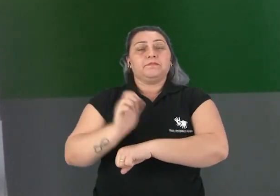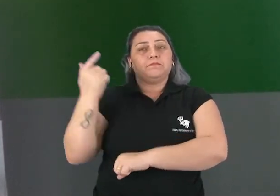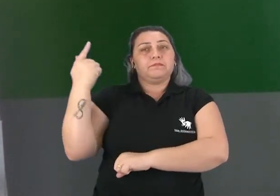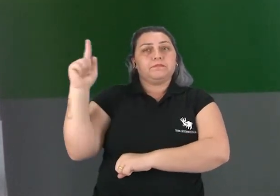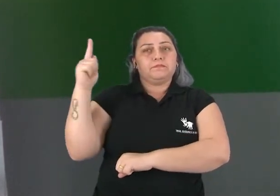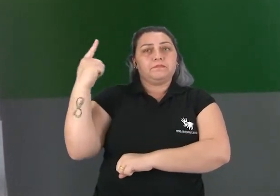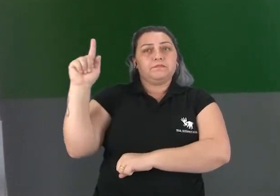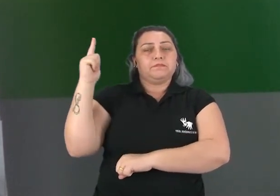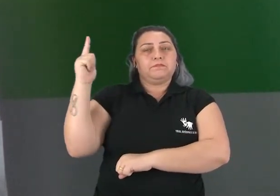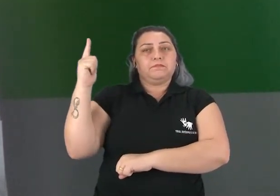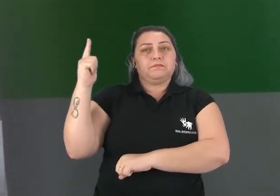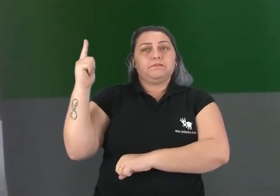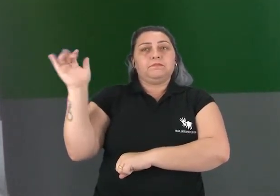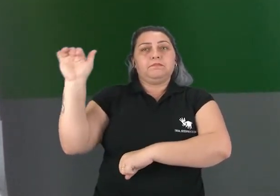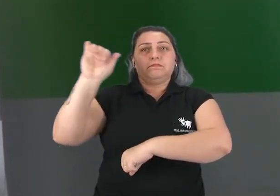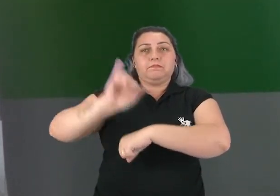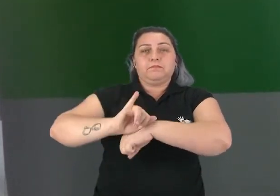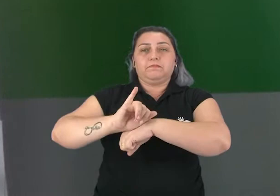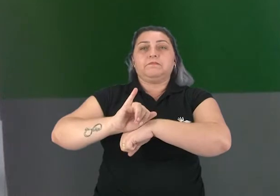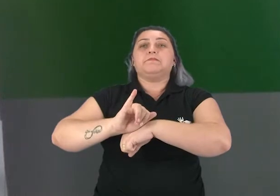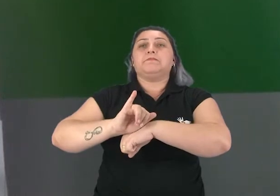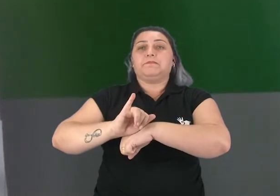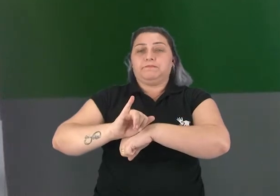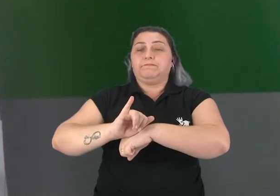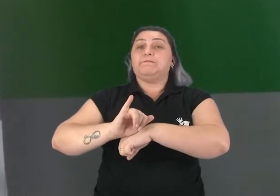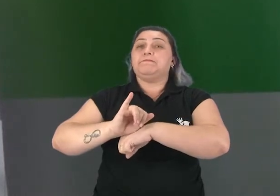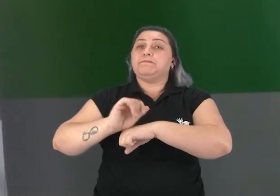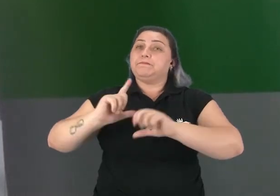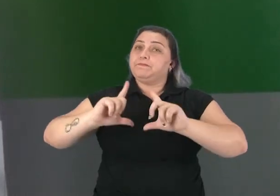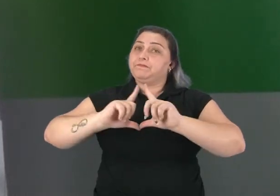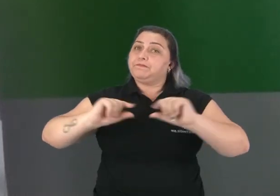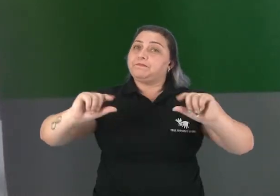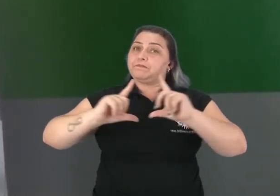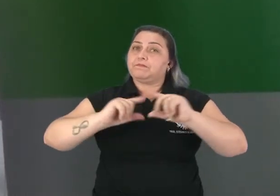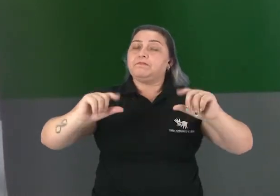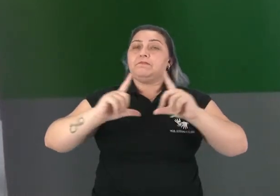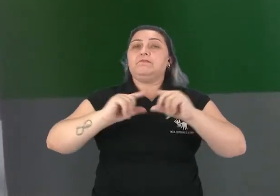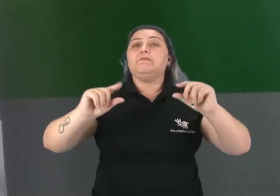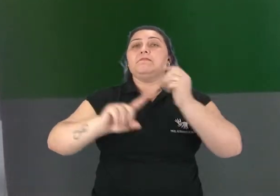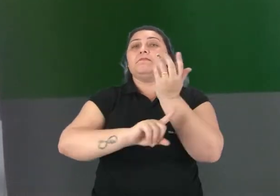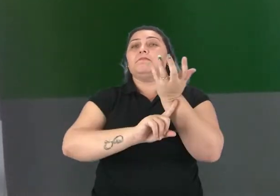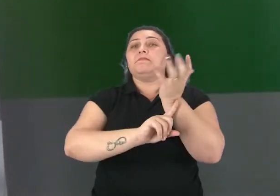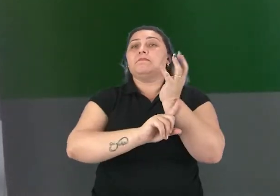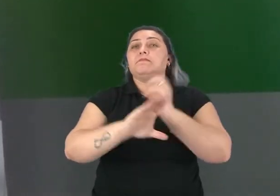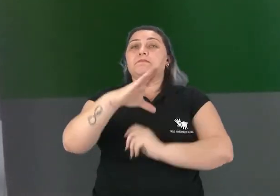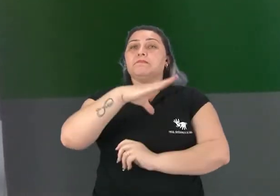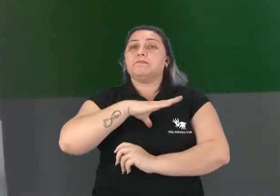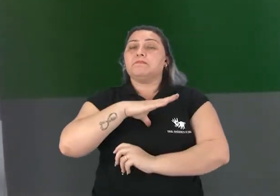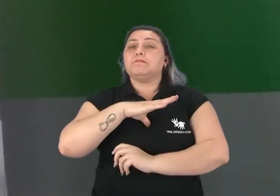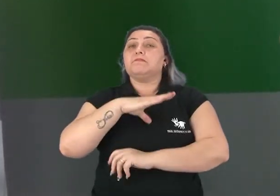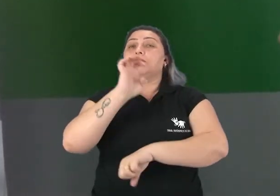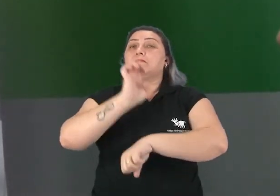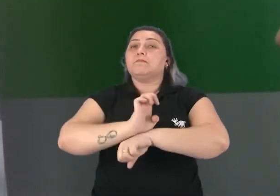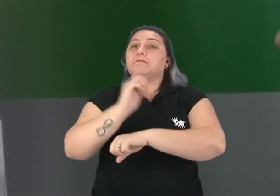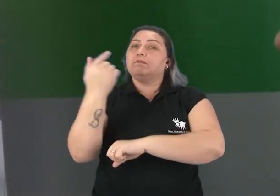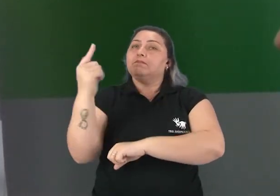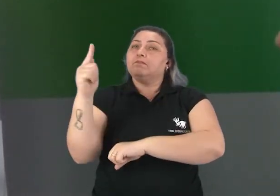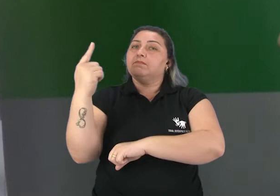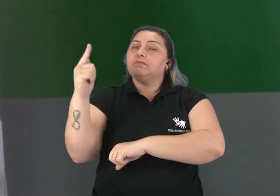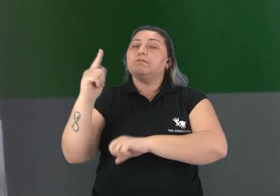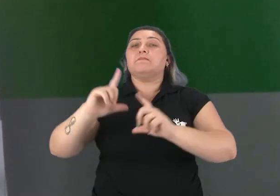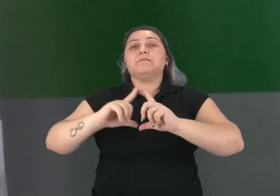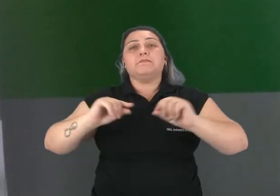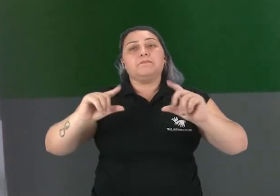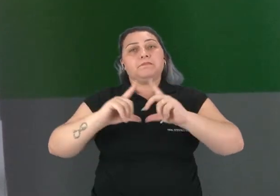que centraliza a capital do nosso estado, lembrando que Brasília é cidade satélite que fica aqui no estado de Goiás, né?